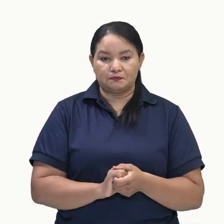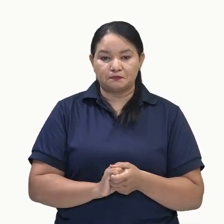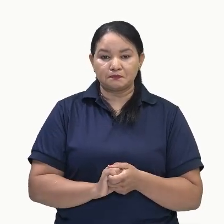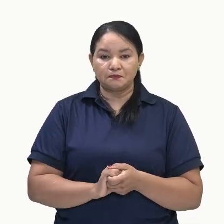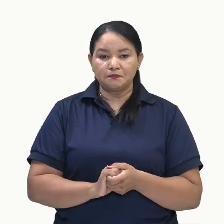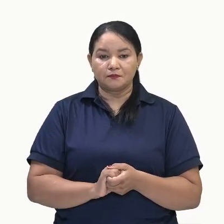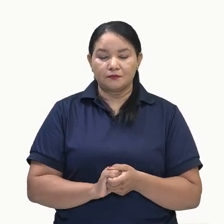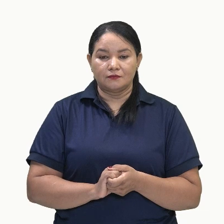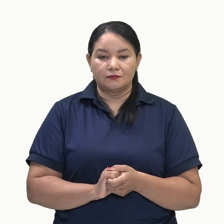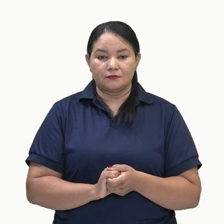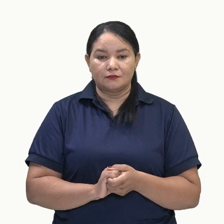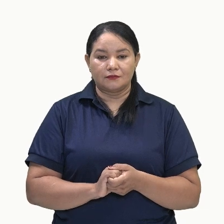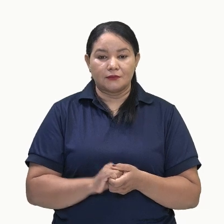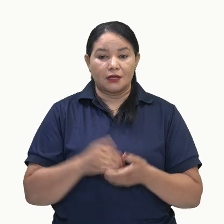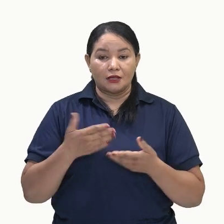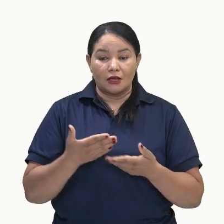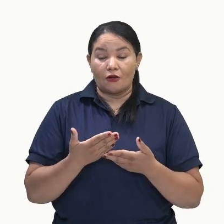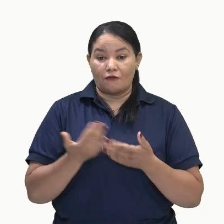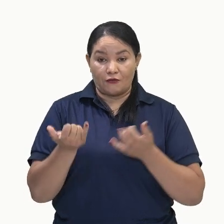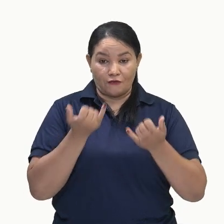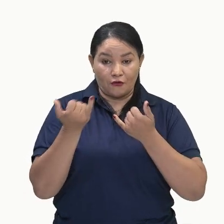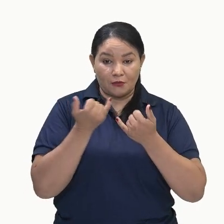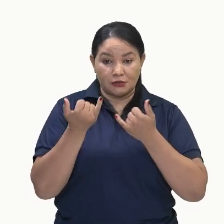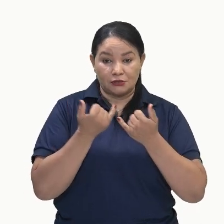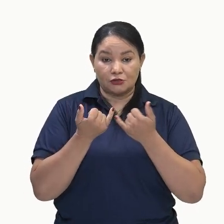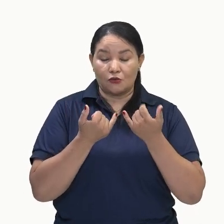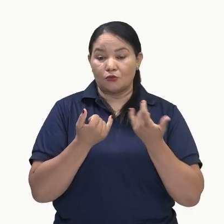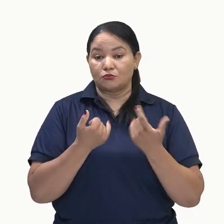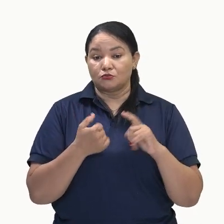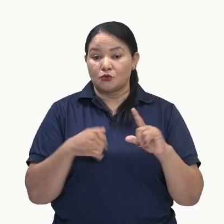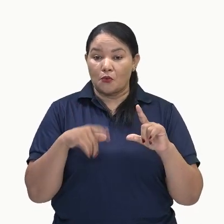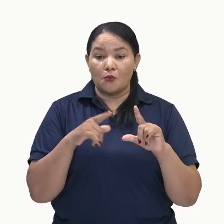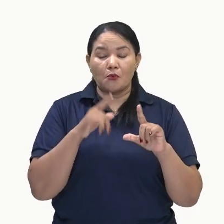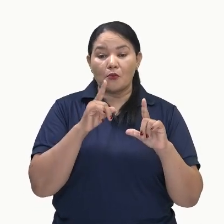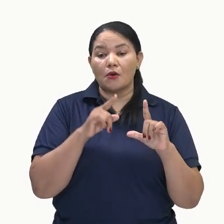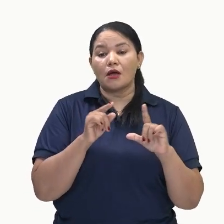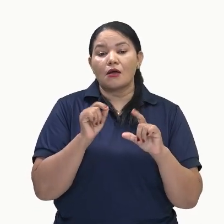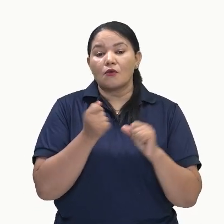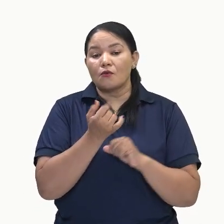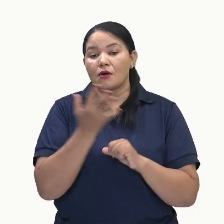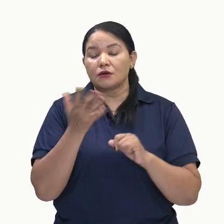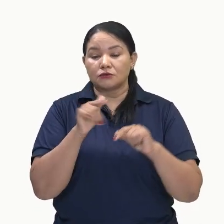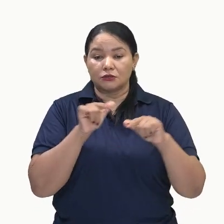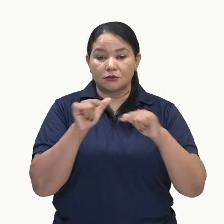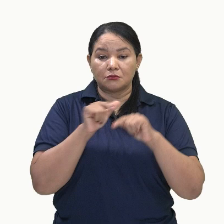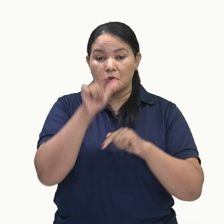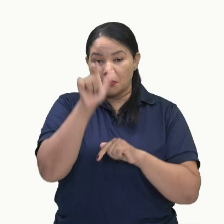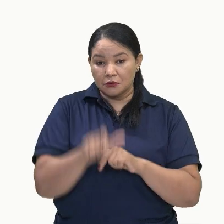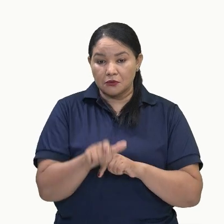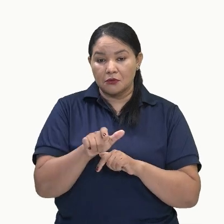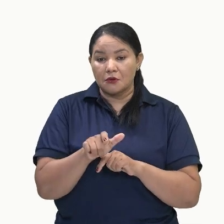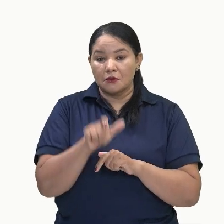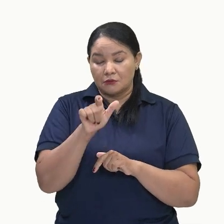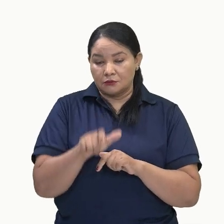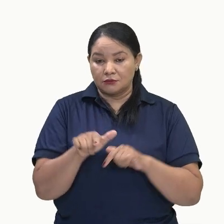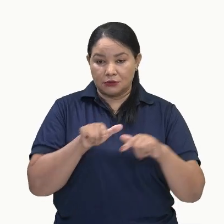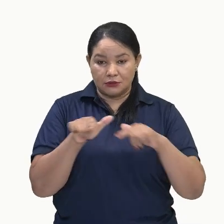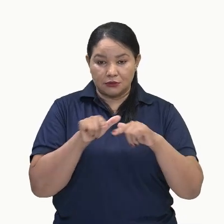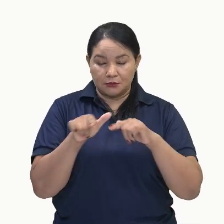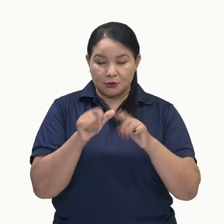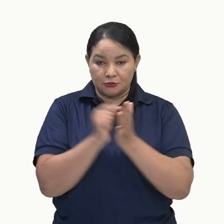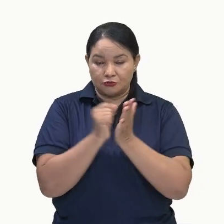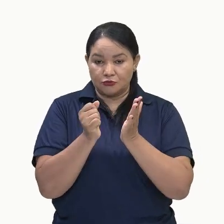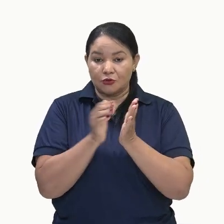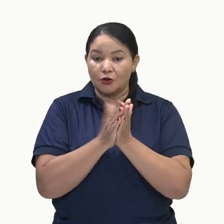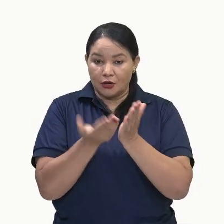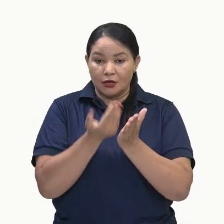responder. Considerando as informações do quadro, quantos trabalhadores de Manaus têm registro